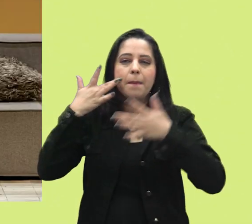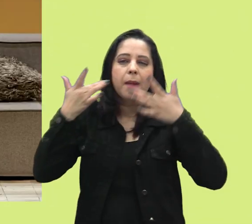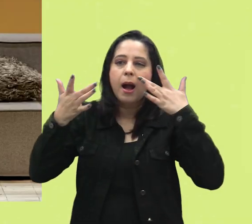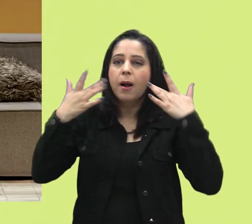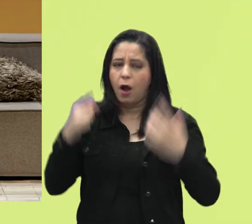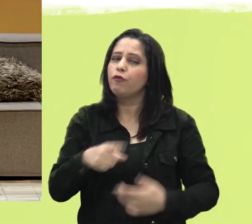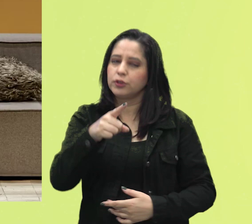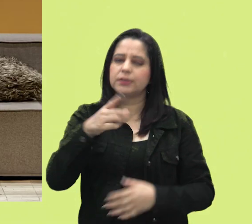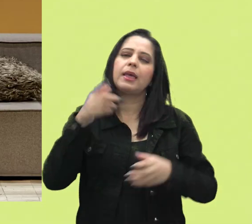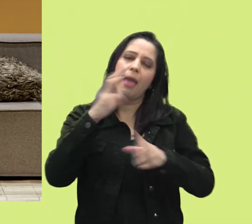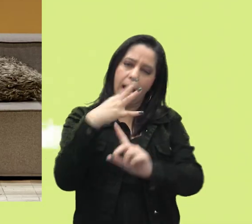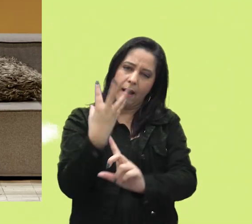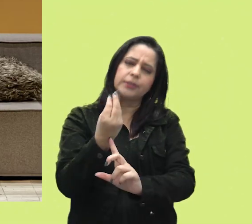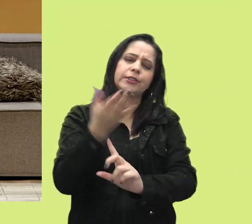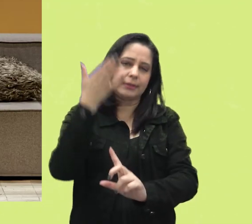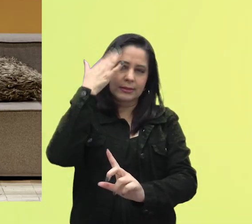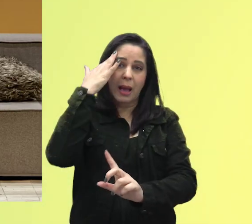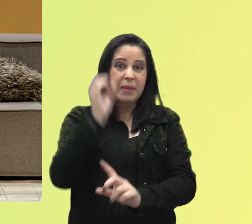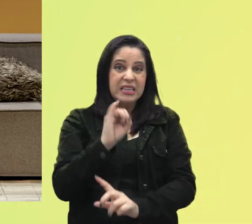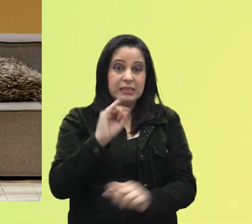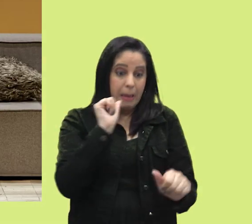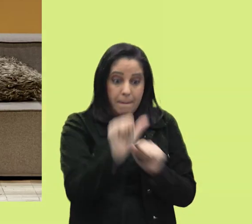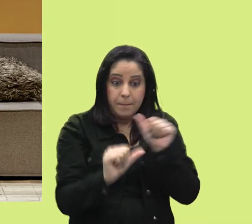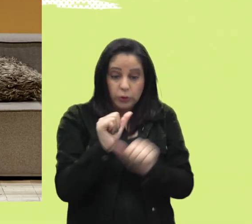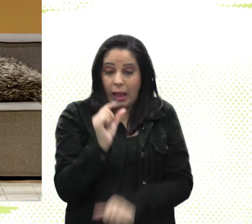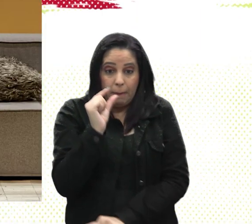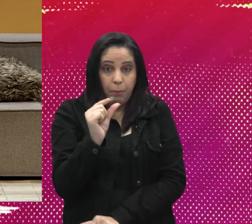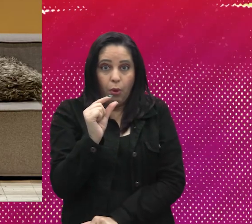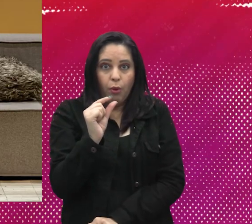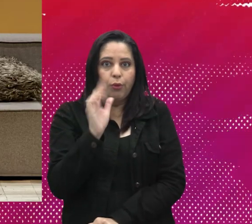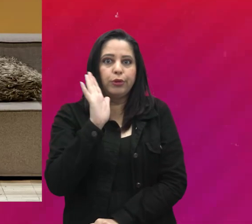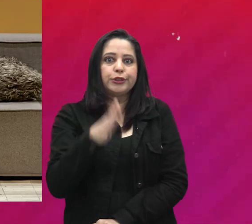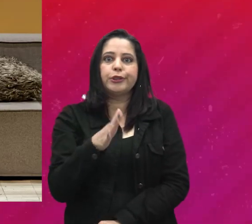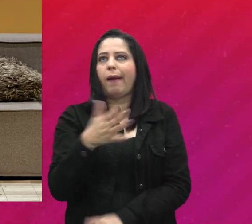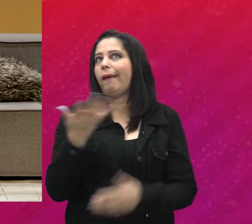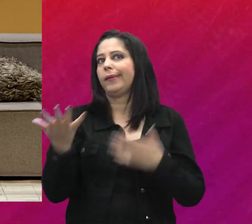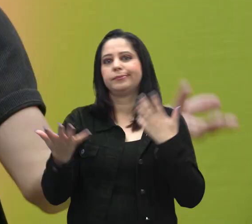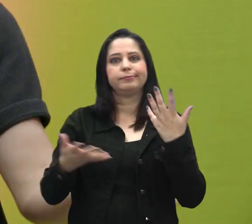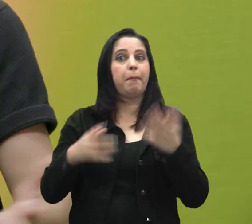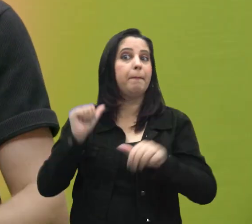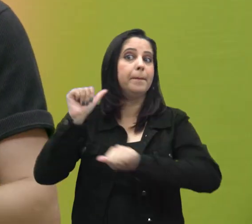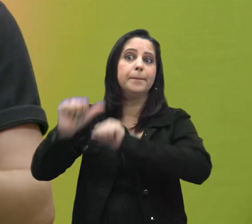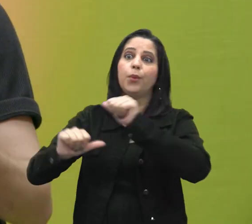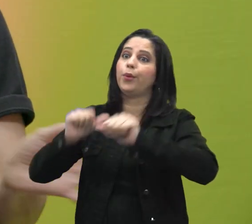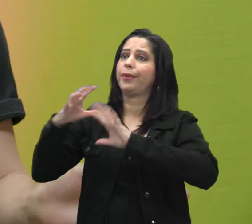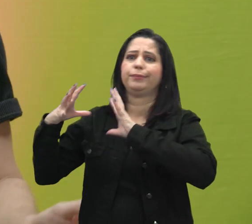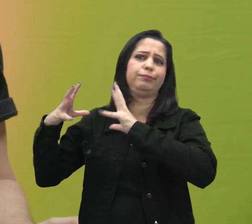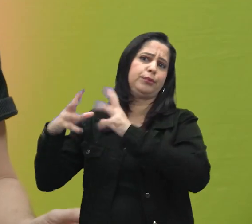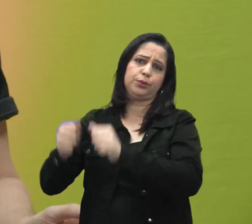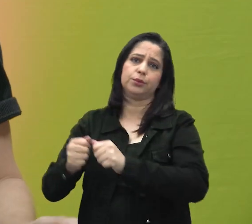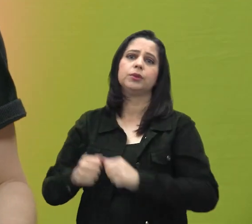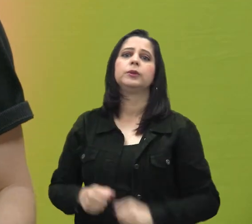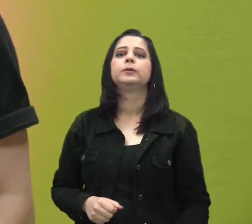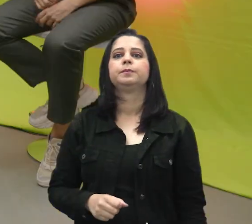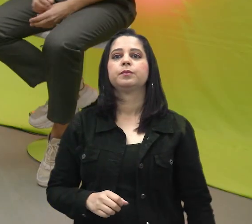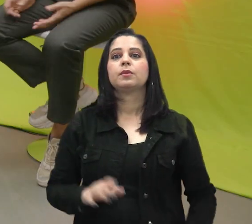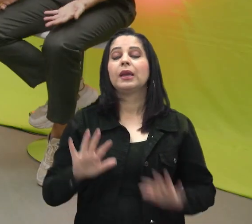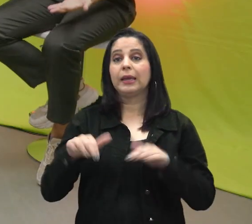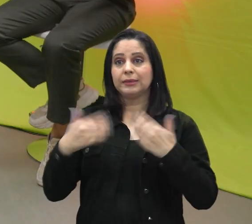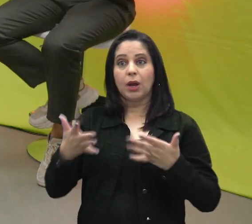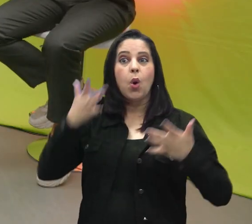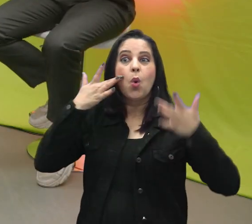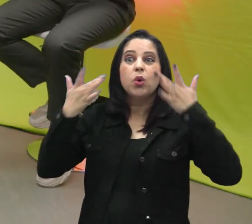também vocês artistas, vocês sabem que não existe. Mudou uma Sim. pecinha, muda toda a história, a ideia de se falar, porque cada um traz uma coisa diferente. A